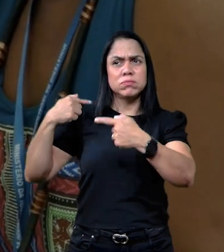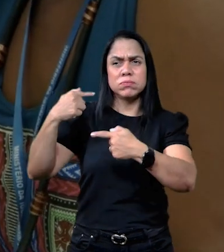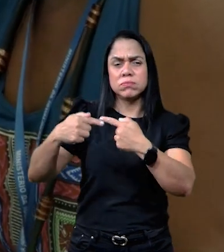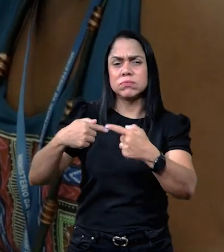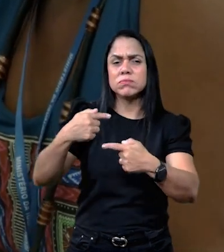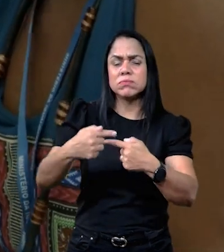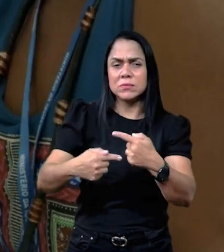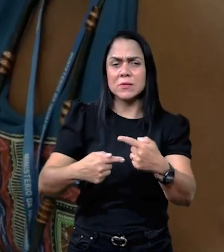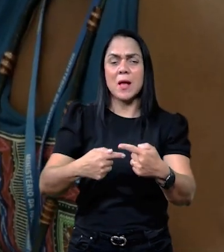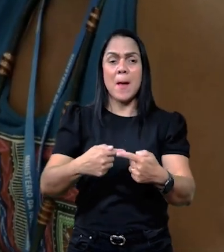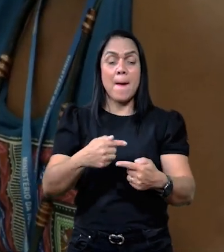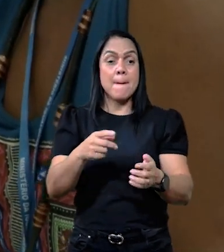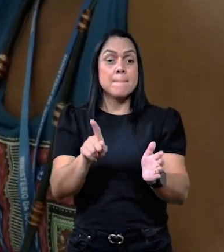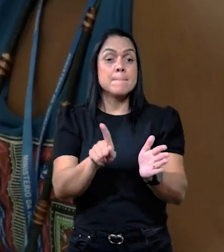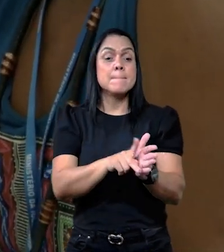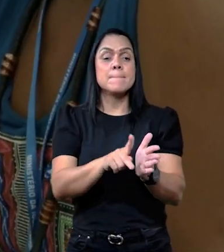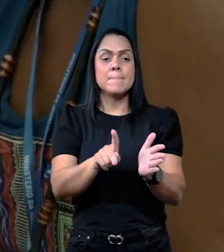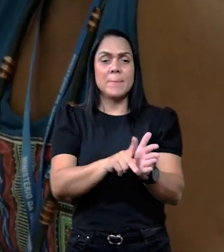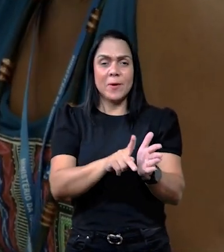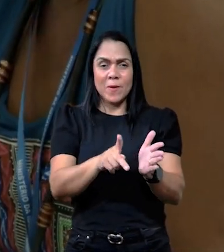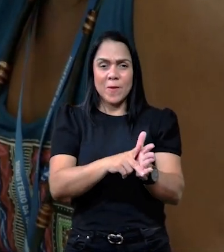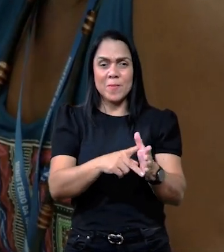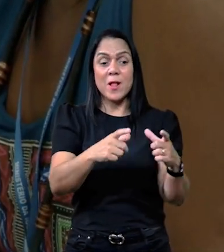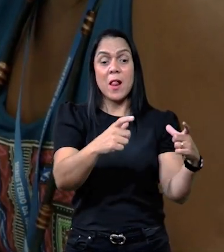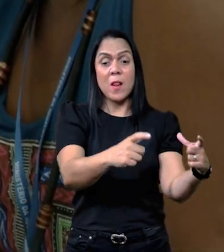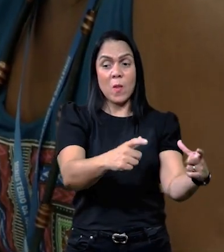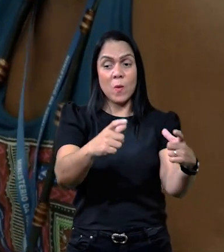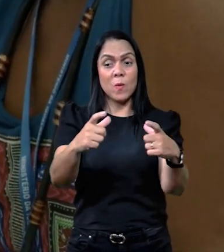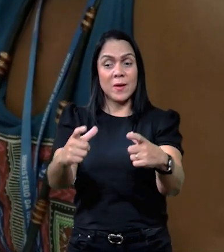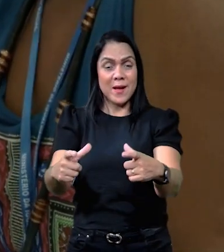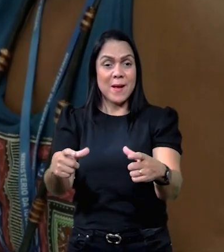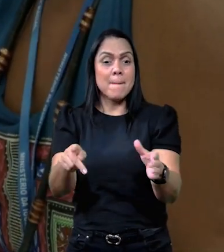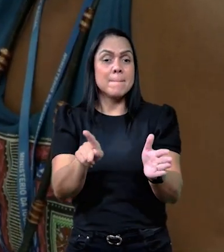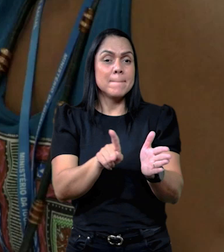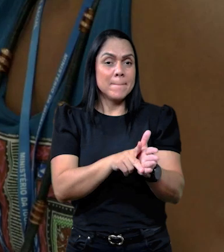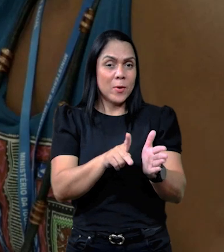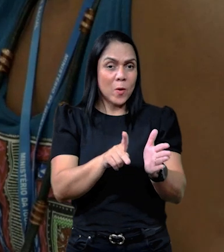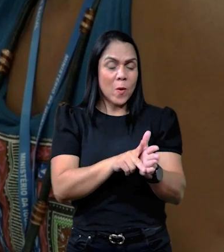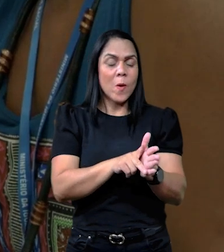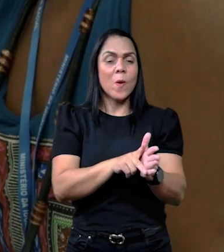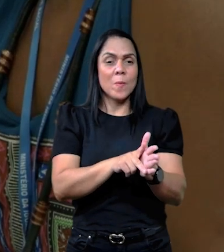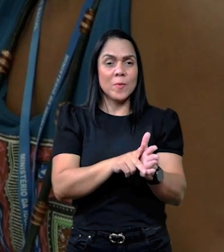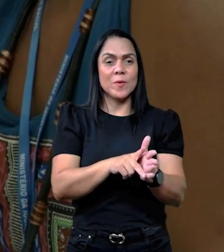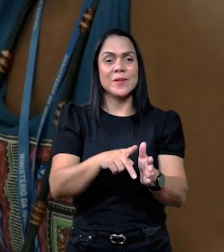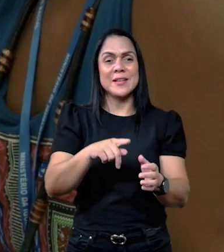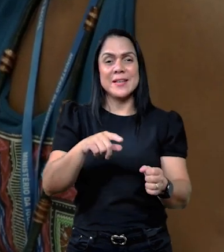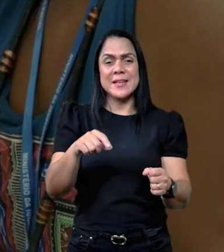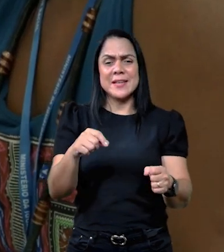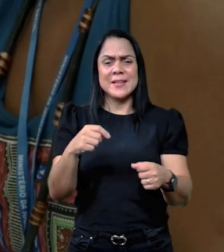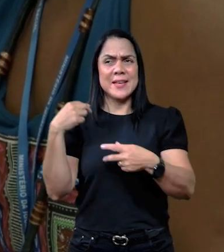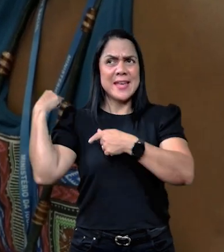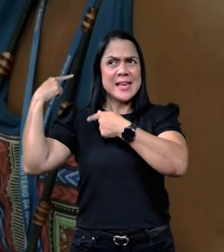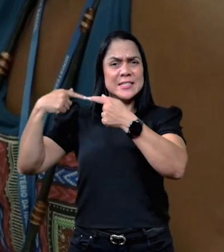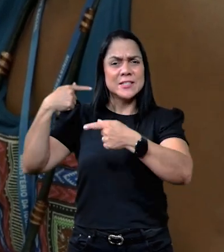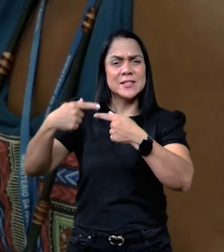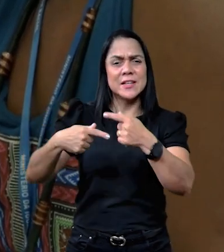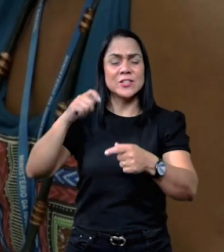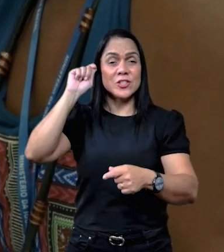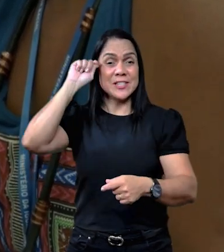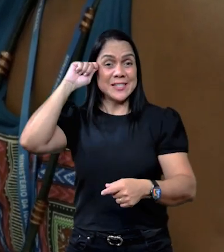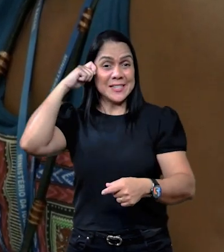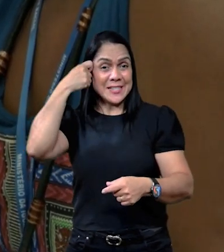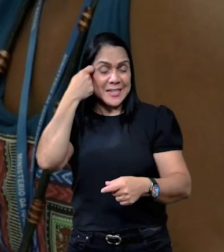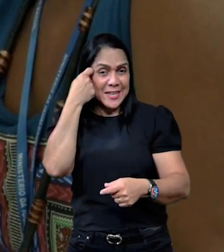histórica própria, dotados de relações territoriais específicas, com presunção de ancestralidade negra relacionada com